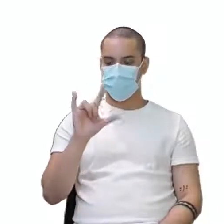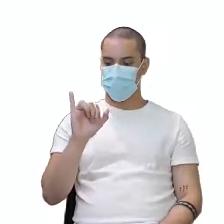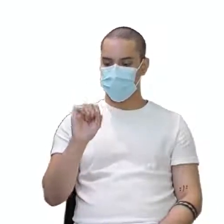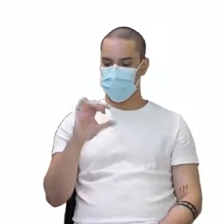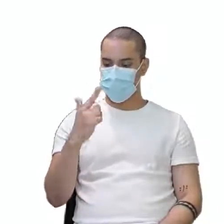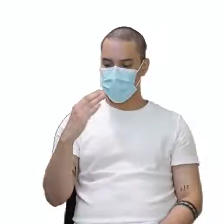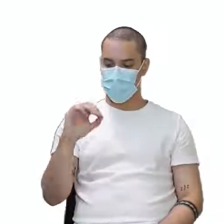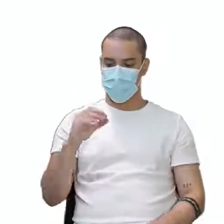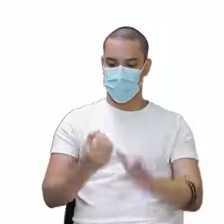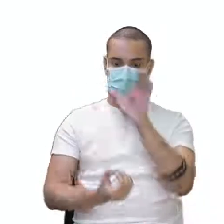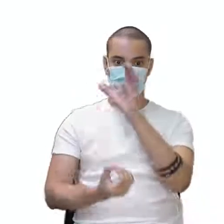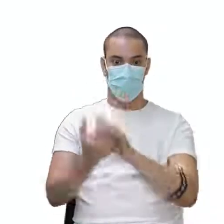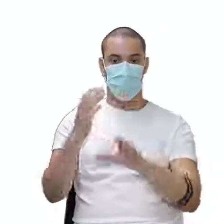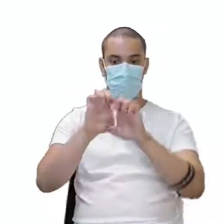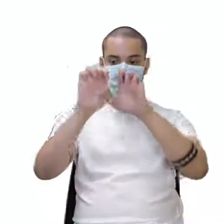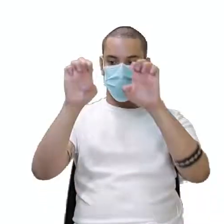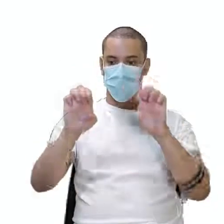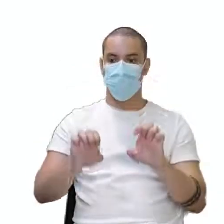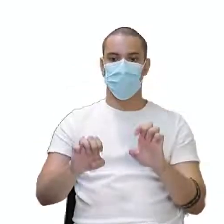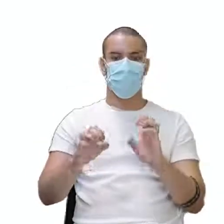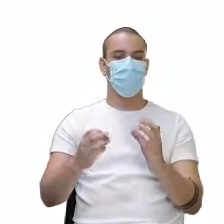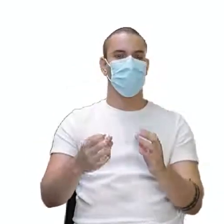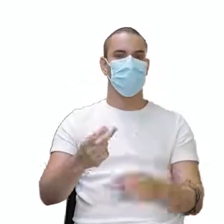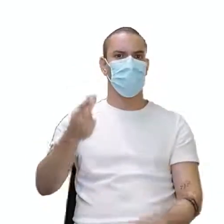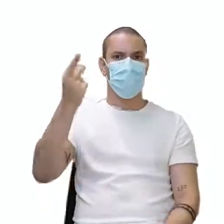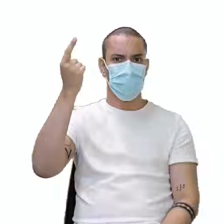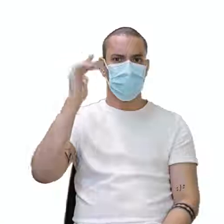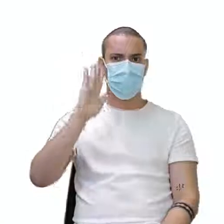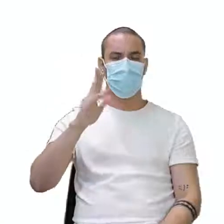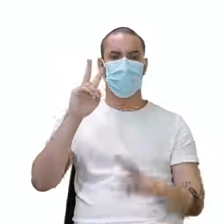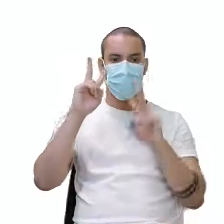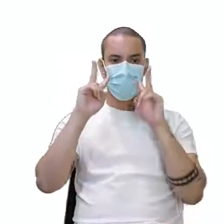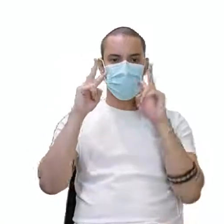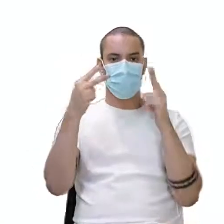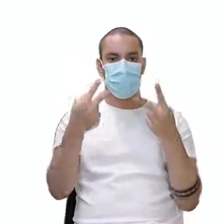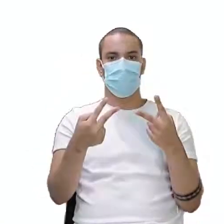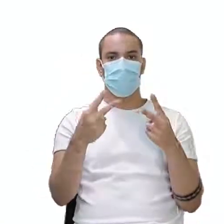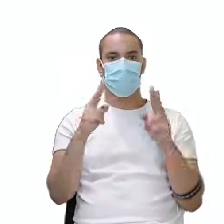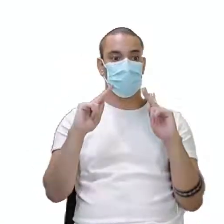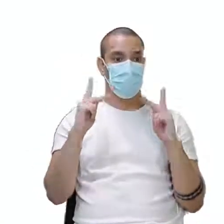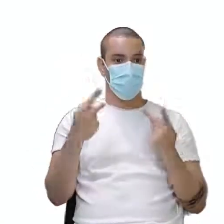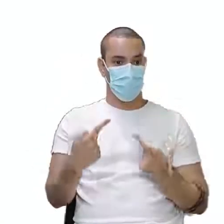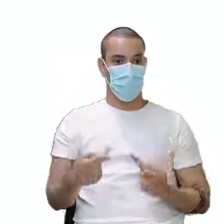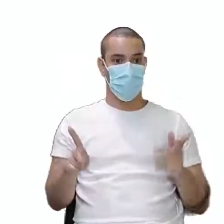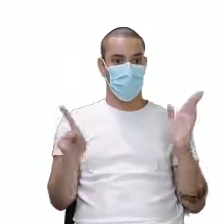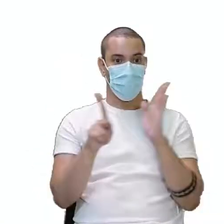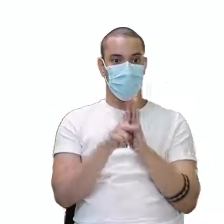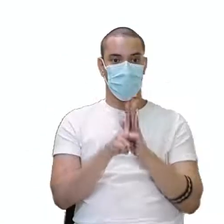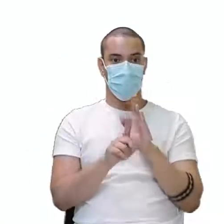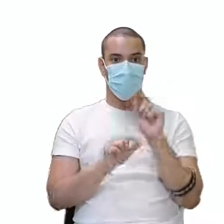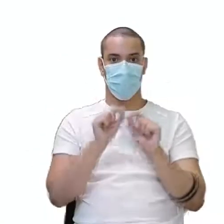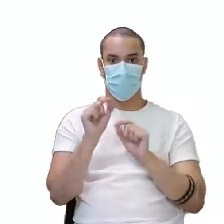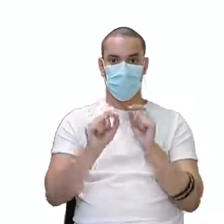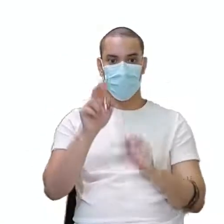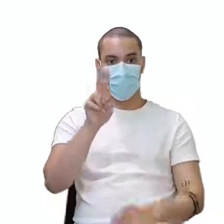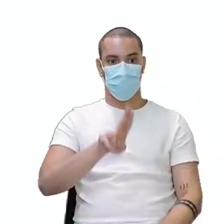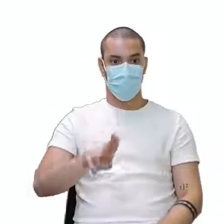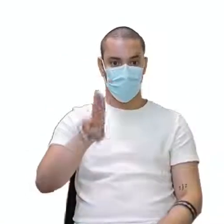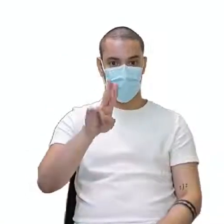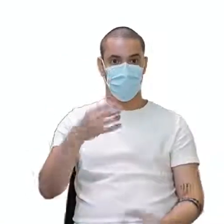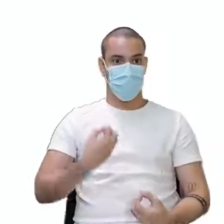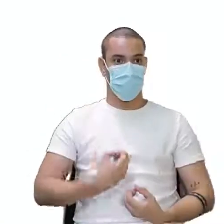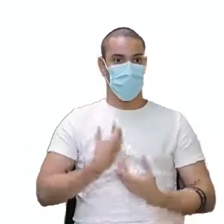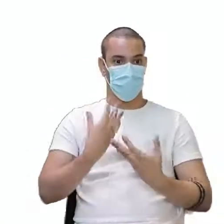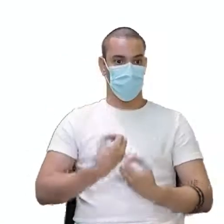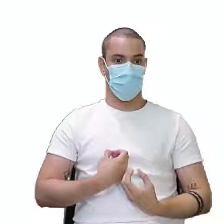formando estruturas que foram reconhecidas pelos seres humanos para a utilização e